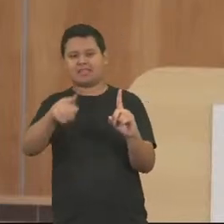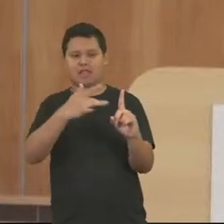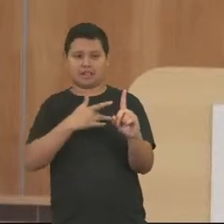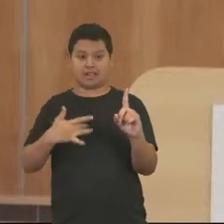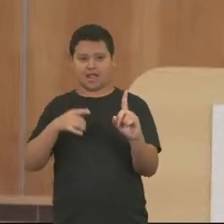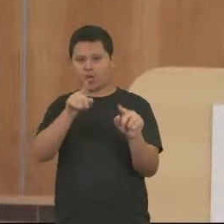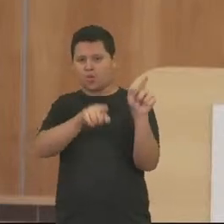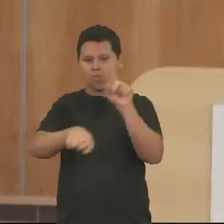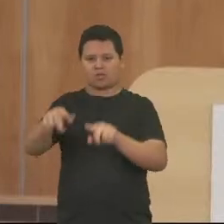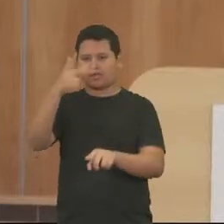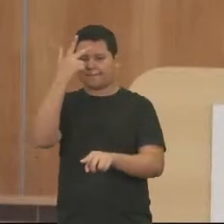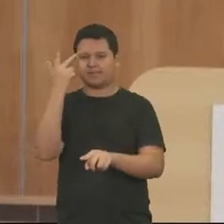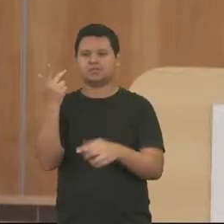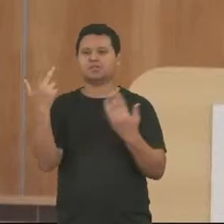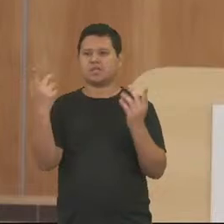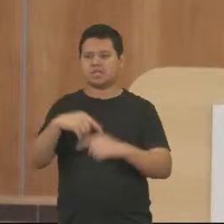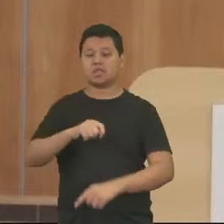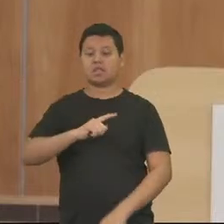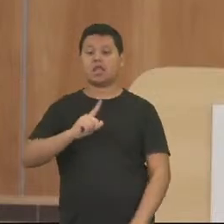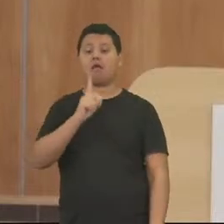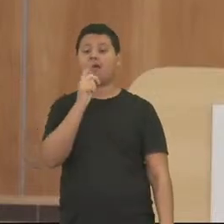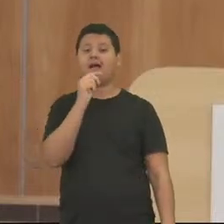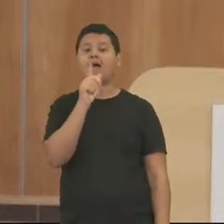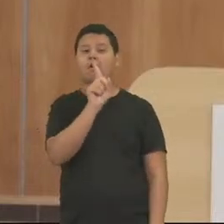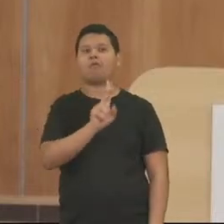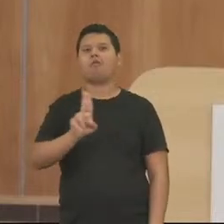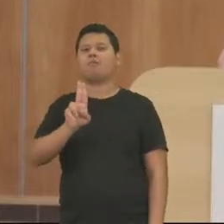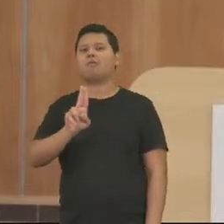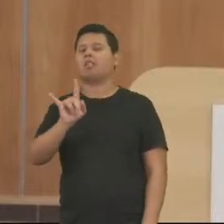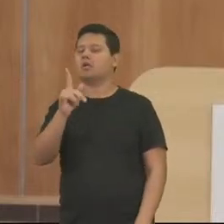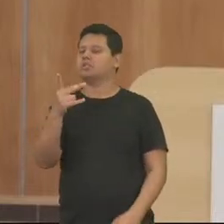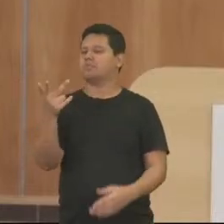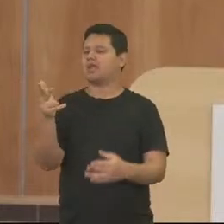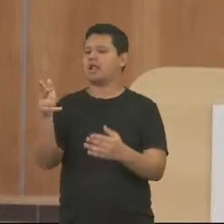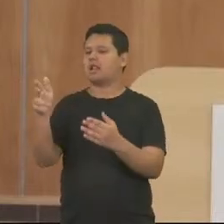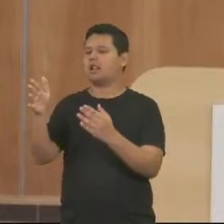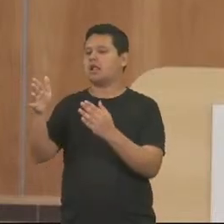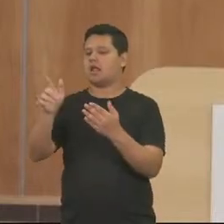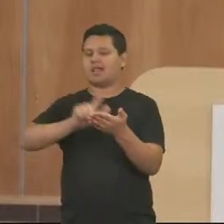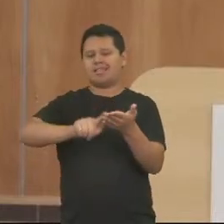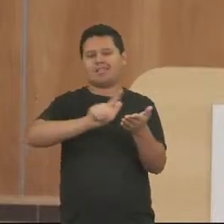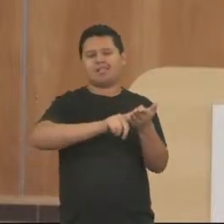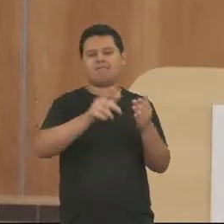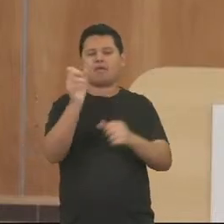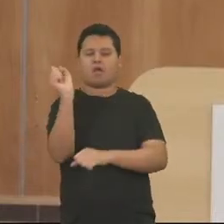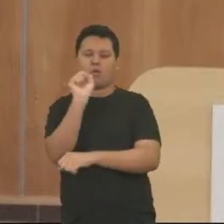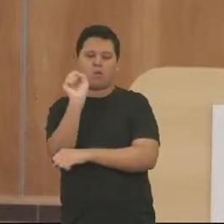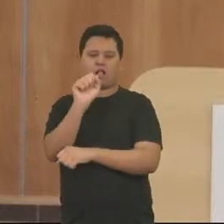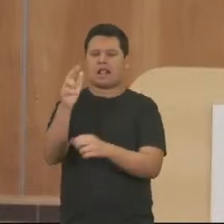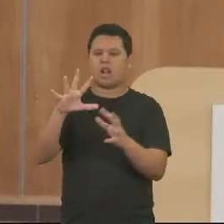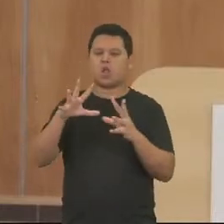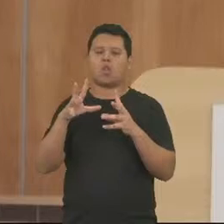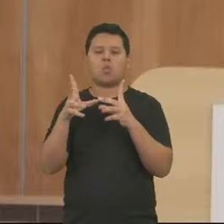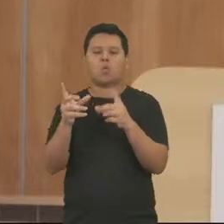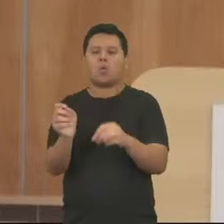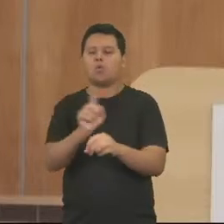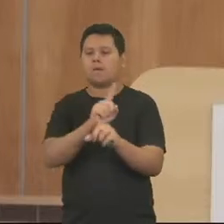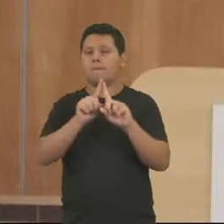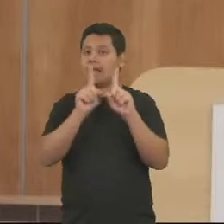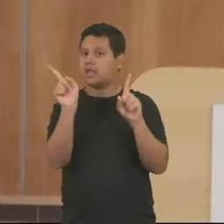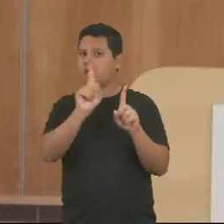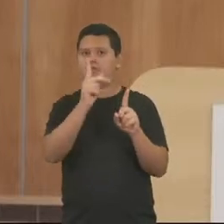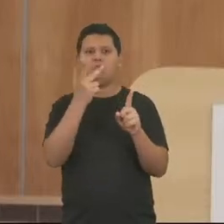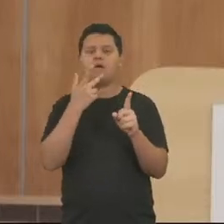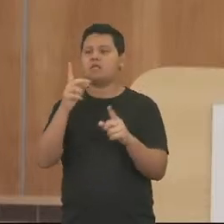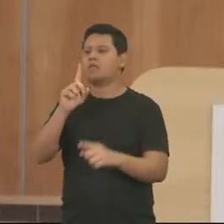um dever. Ainda que a água seja utilizada para limpar carro, para limpar cavalo, para limpar o que seja, a gente não pode penalizar muitos pelo erro de